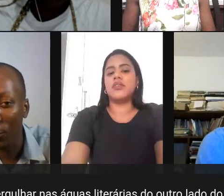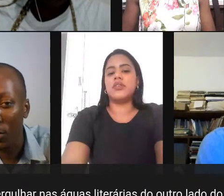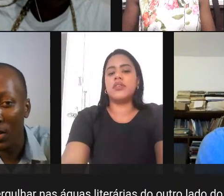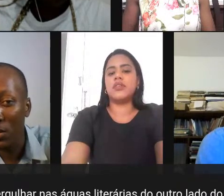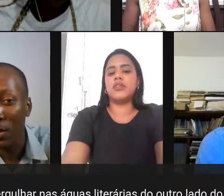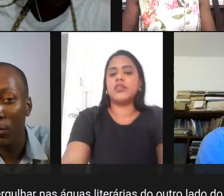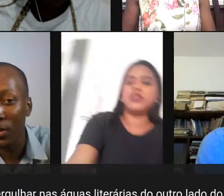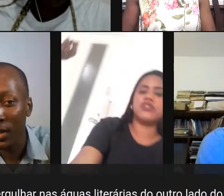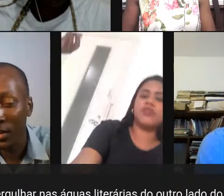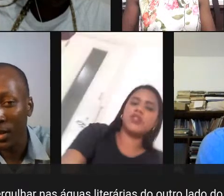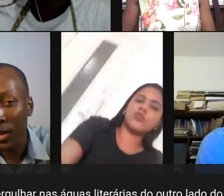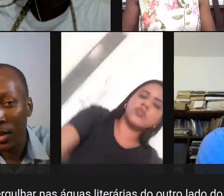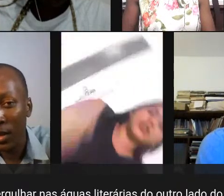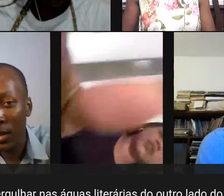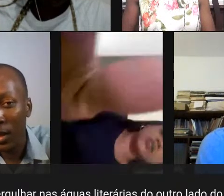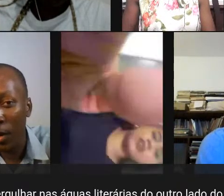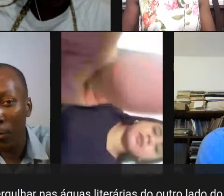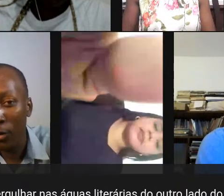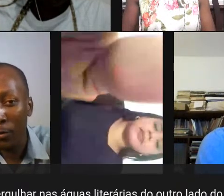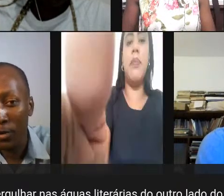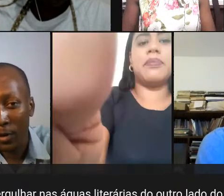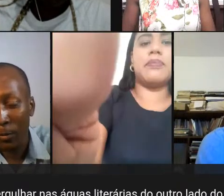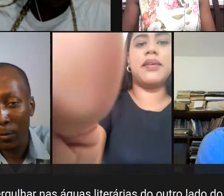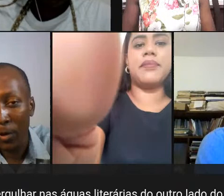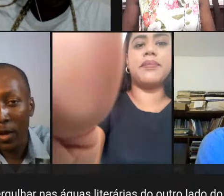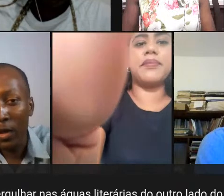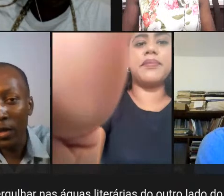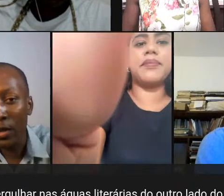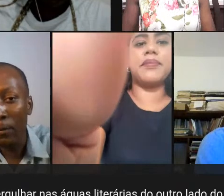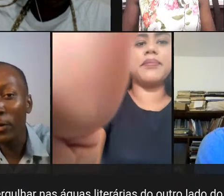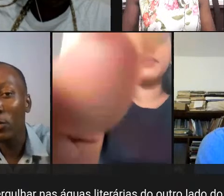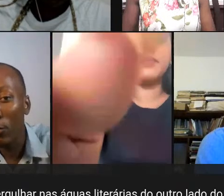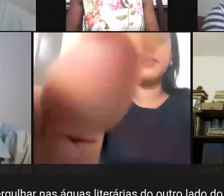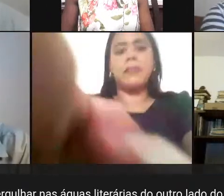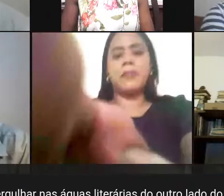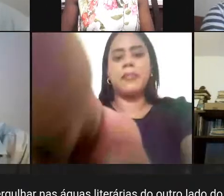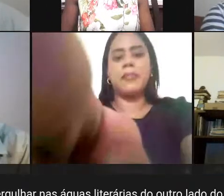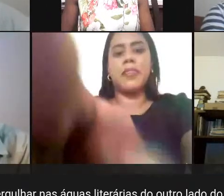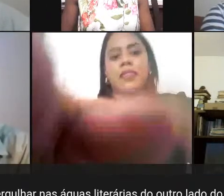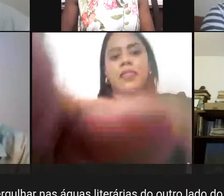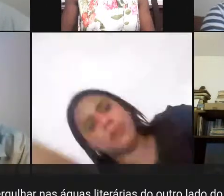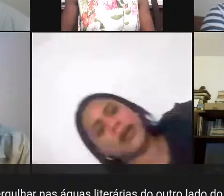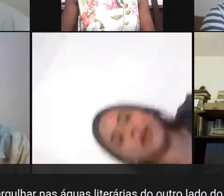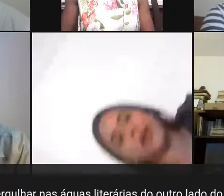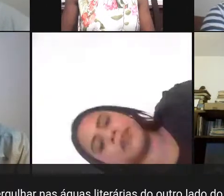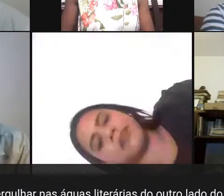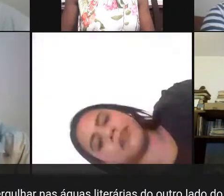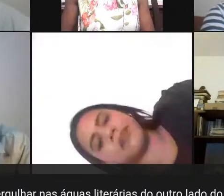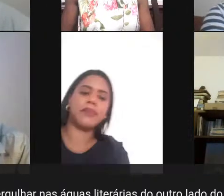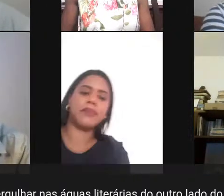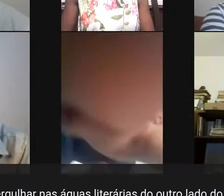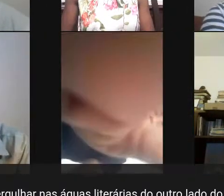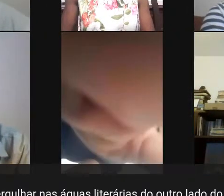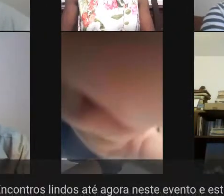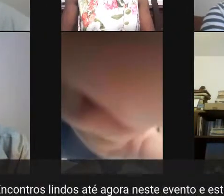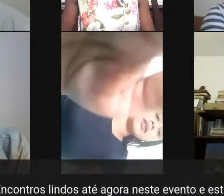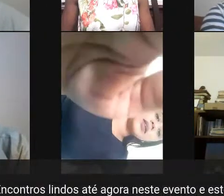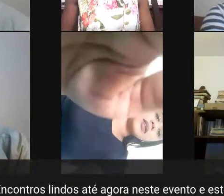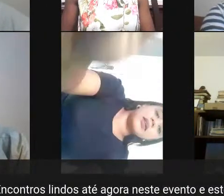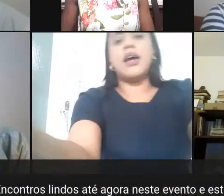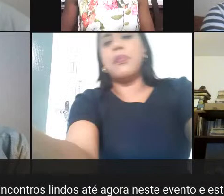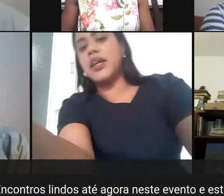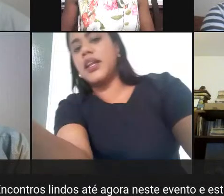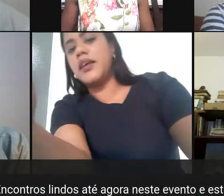e, sobretudo, sem essa abordagem ao próprio tempo. Mas, no seu caso, eu gostaria de lhe ouvir, se calhar, possa estar de